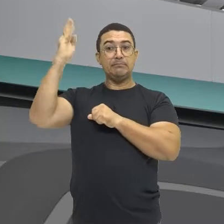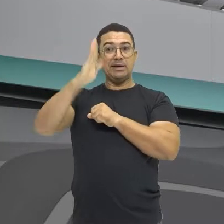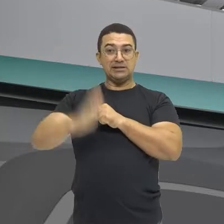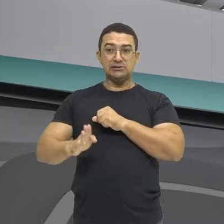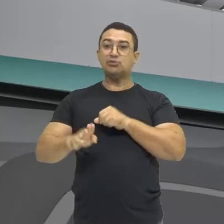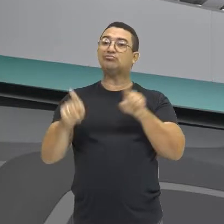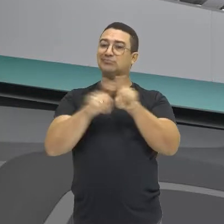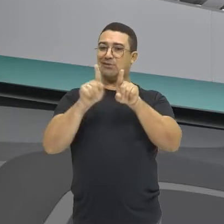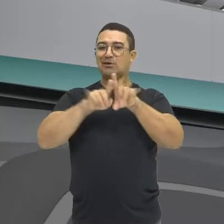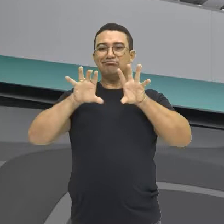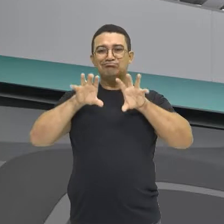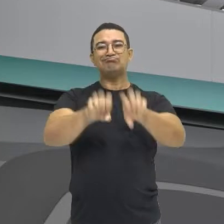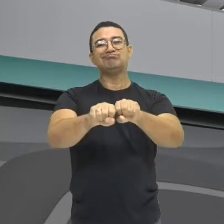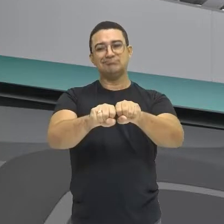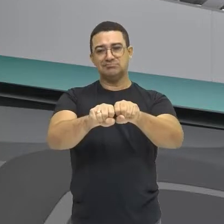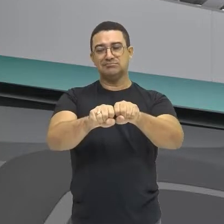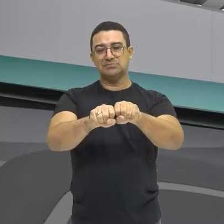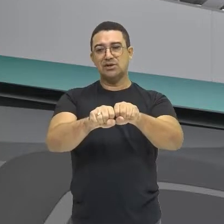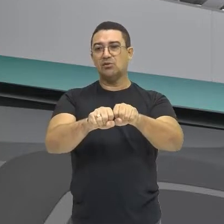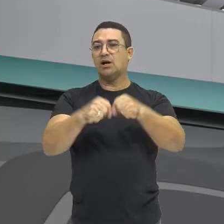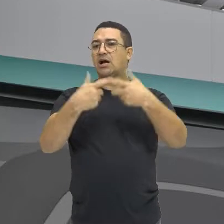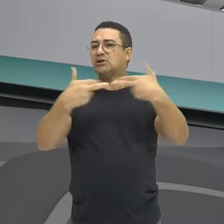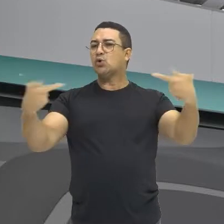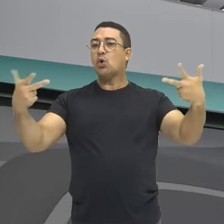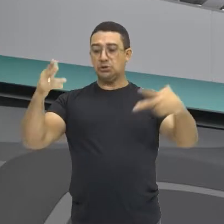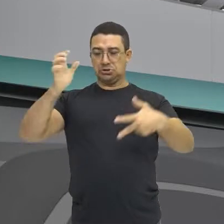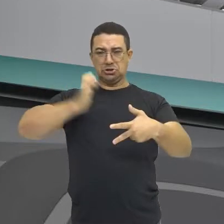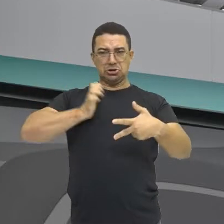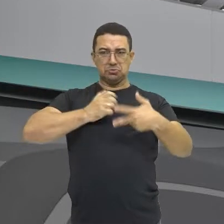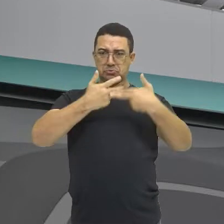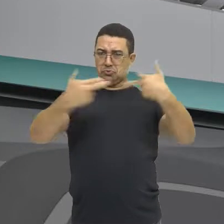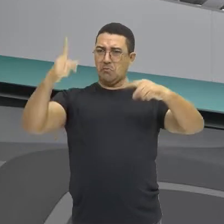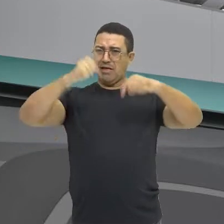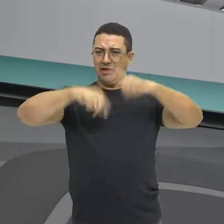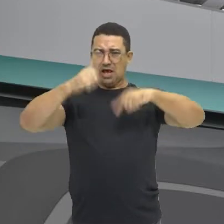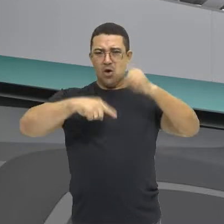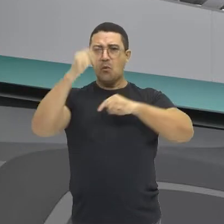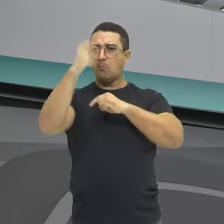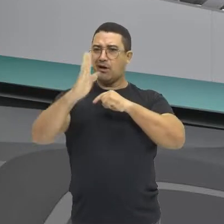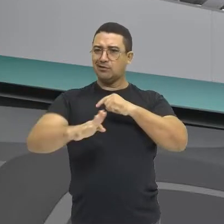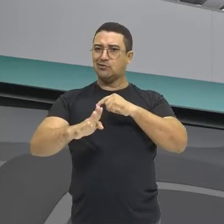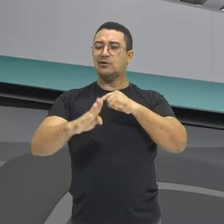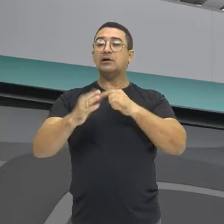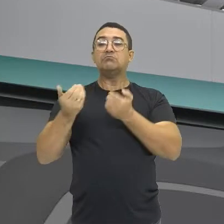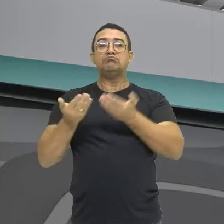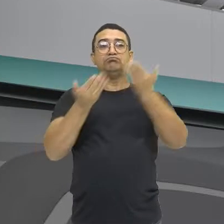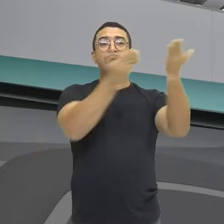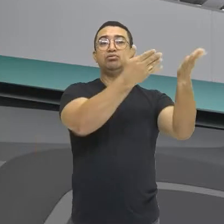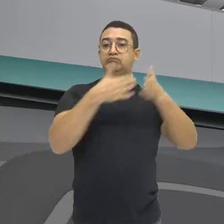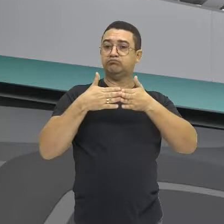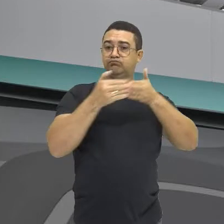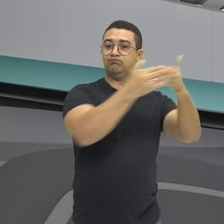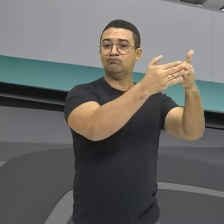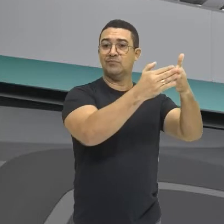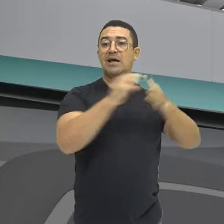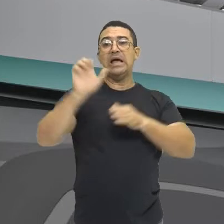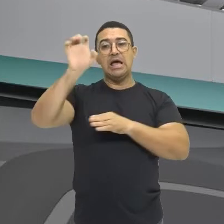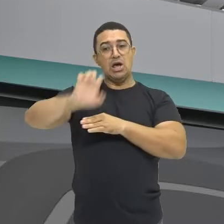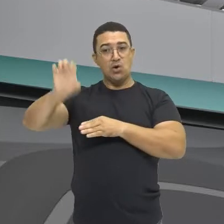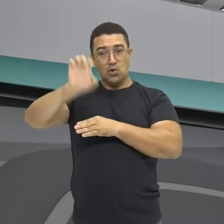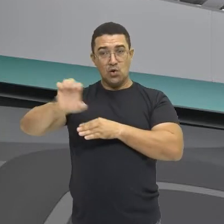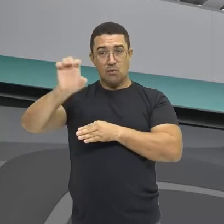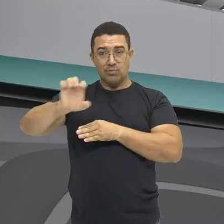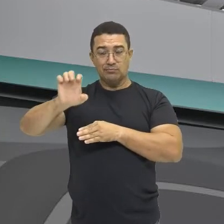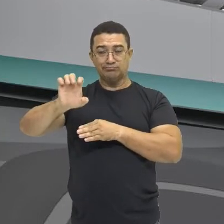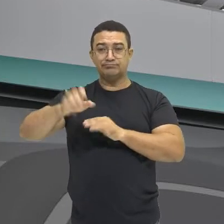Então, as riquezas do Brasil eram levadas para a Europa. E esse altar em Portugal, no Senhor dos Matosinhos, em Portugal, ele